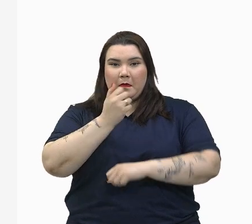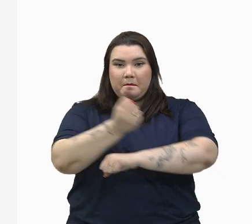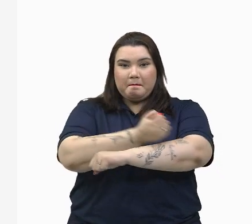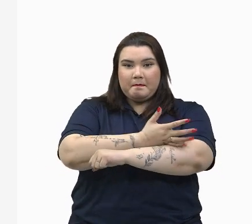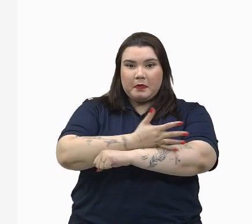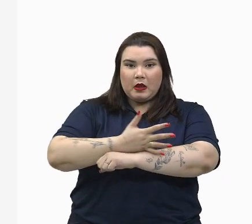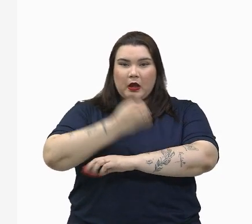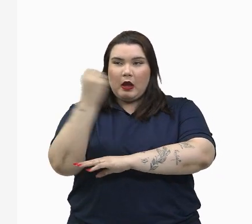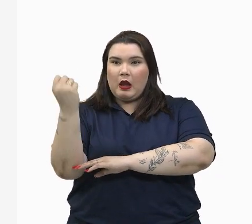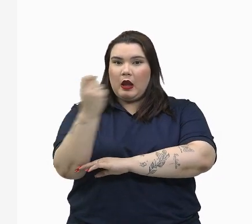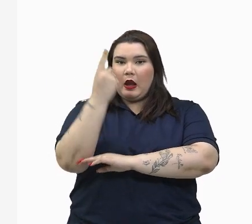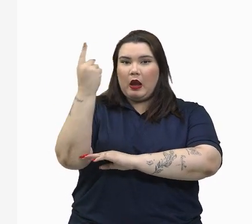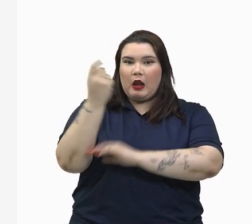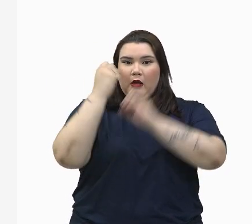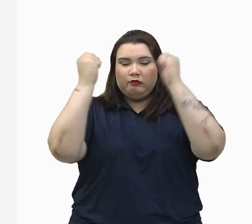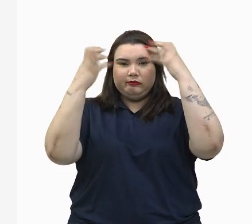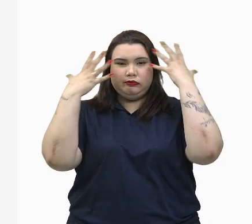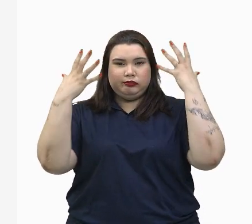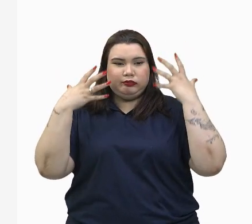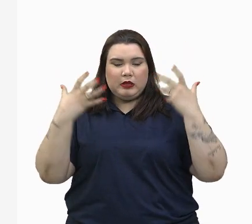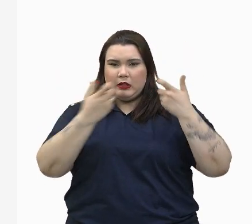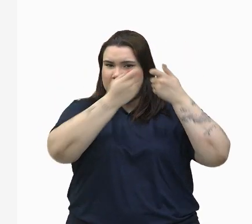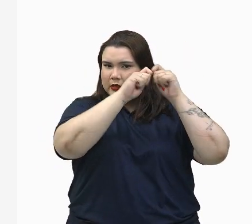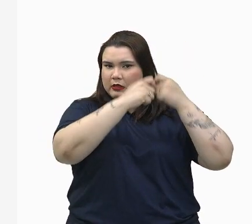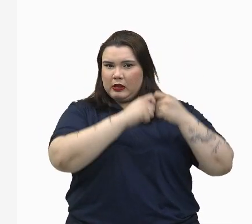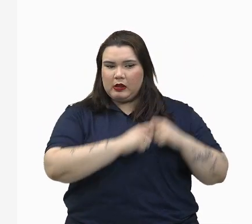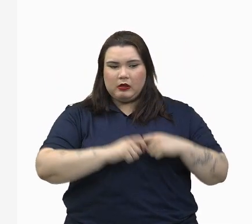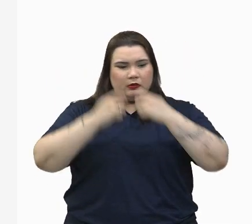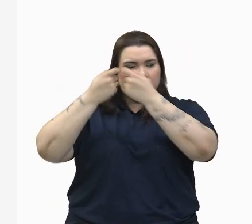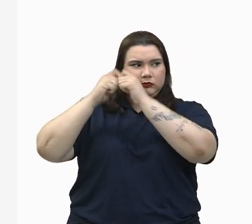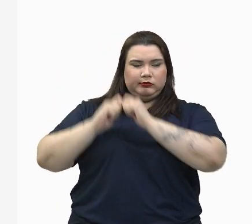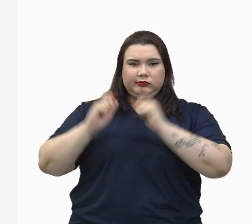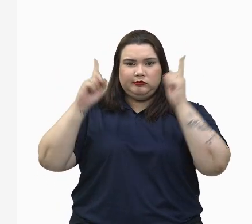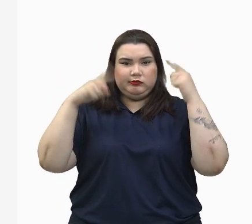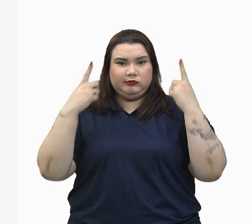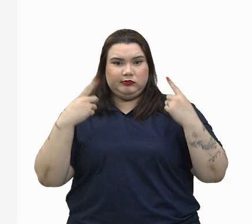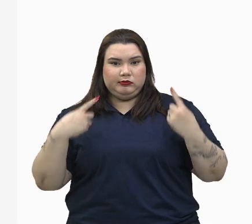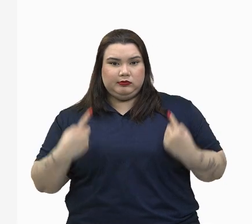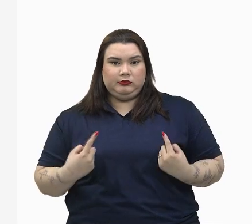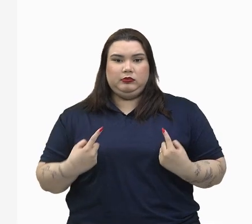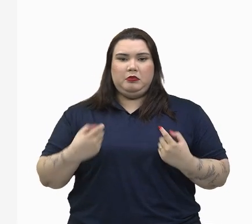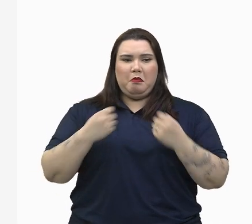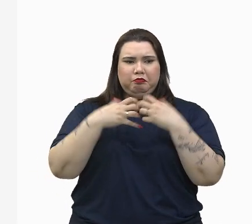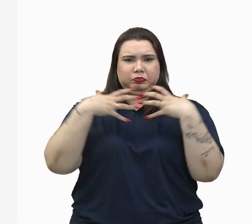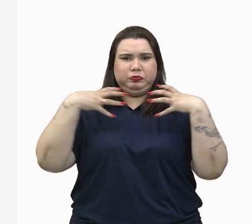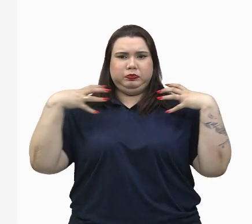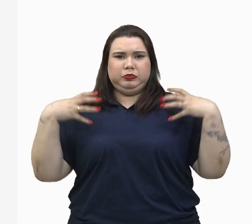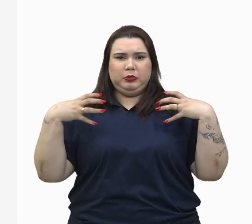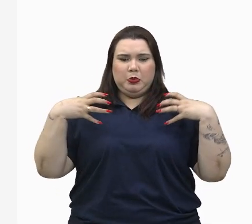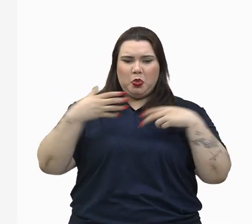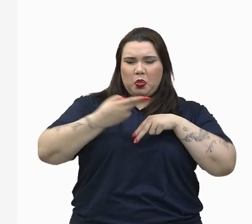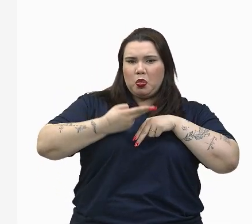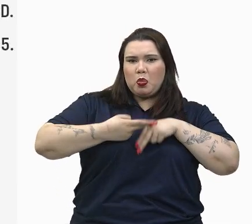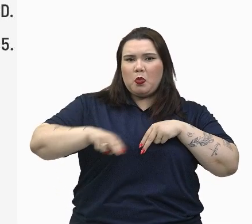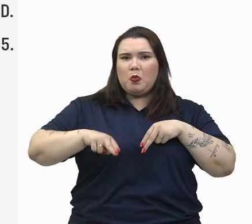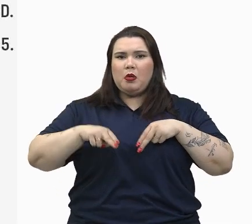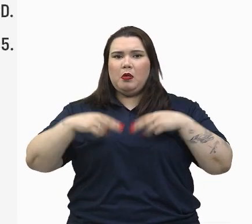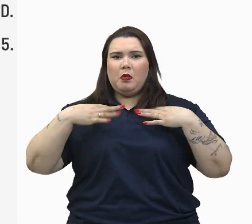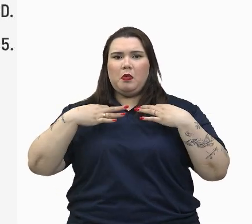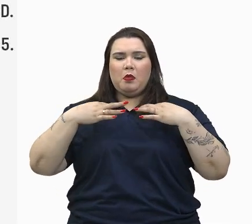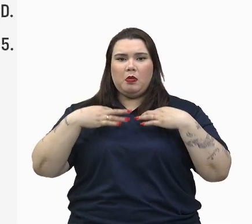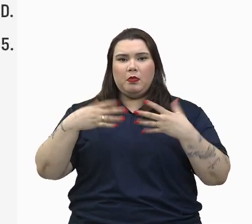muito brancas e altas e têm longos cabelos trançados e enrolados na cabeça. São musculosas e andam nuas em